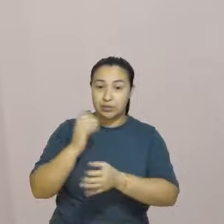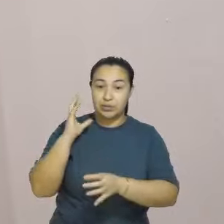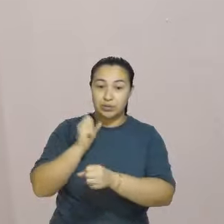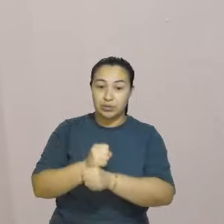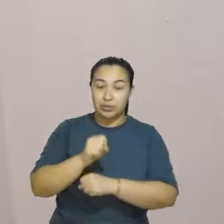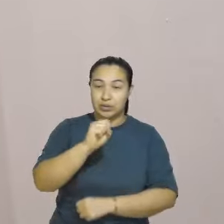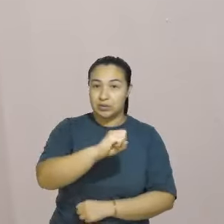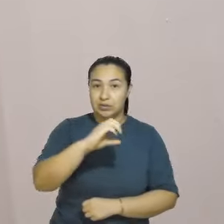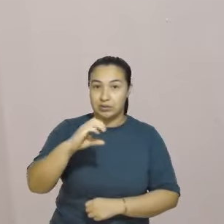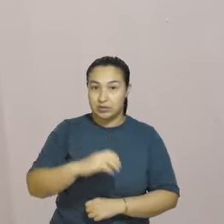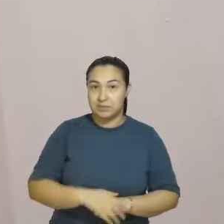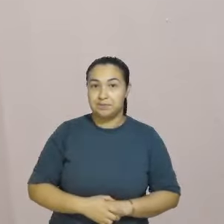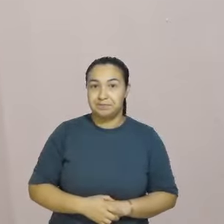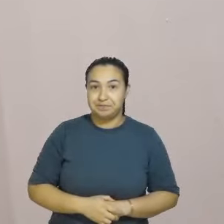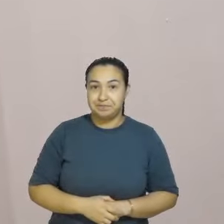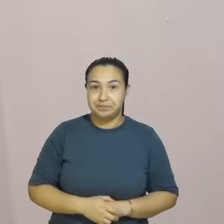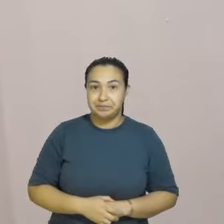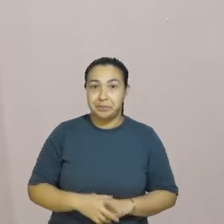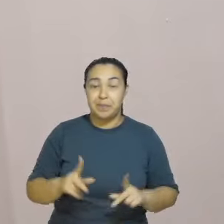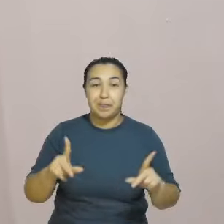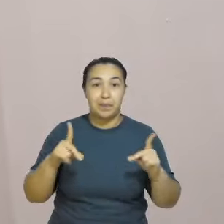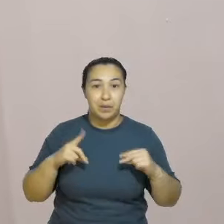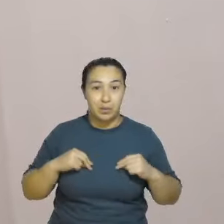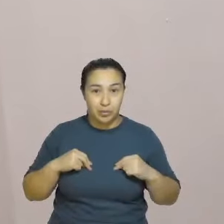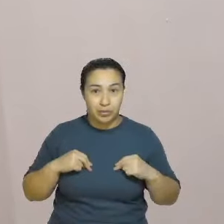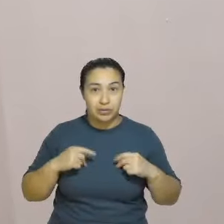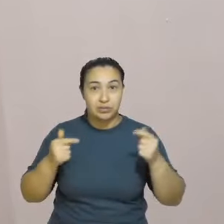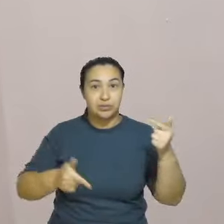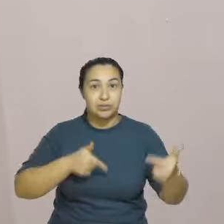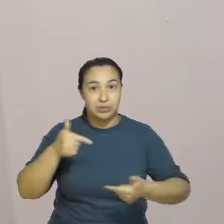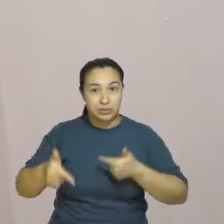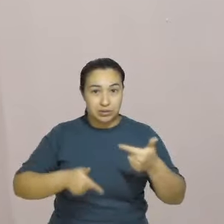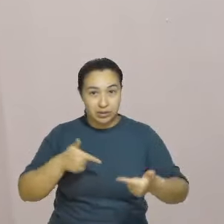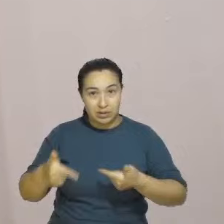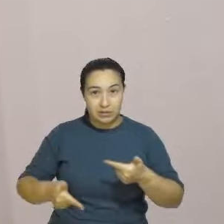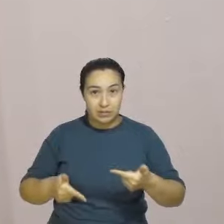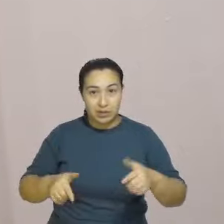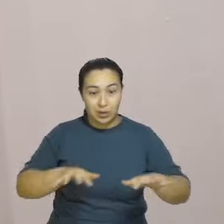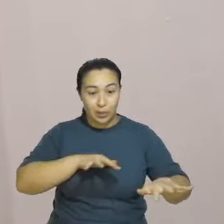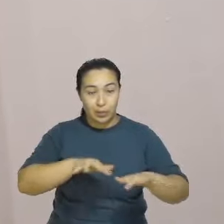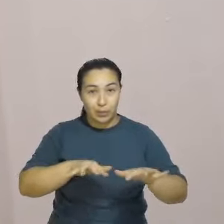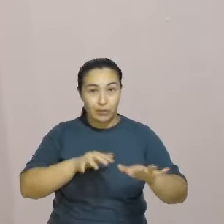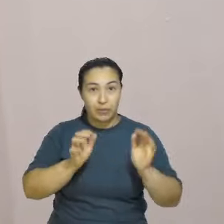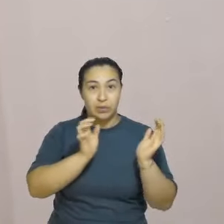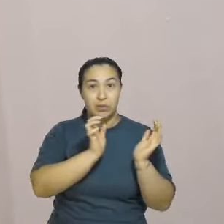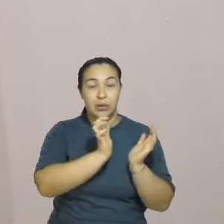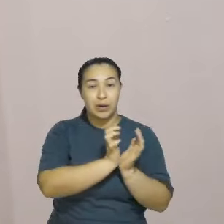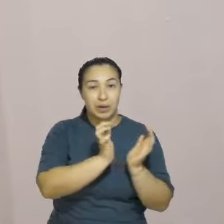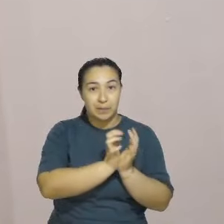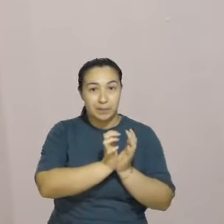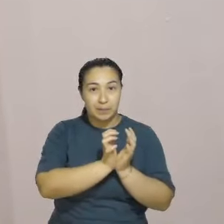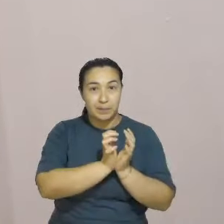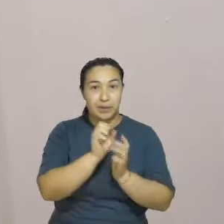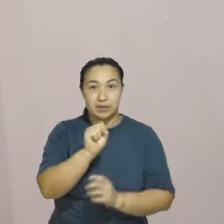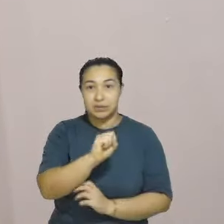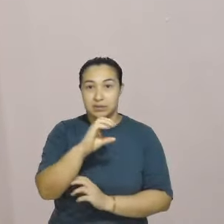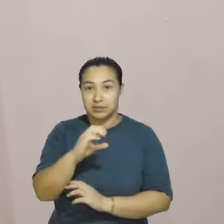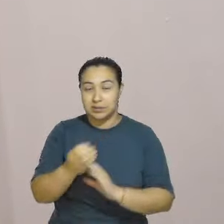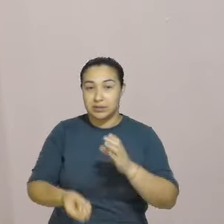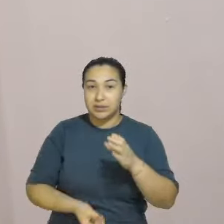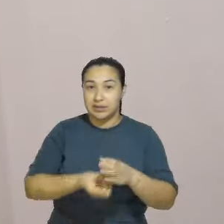TSE Santa Catarina, reconhecimento pelo trabalho em prol do movimento apaiano do Estado de Santa Catarina e pela criação